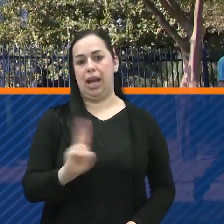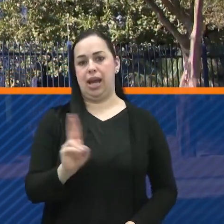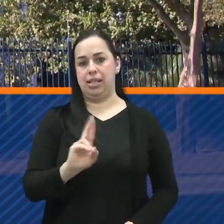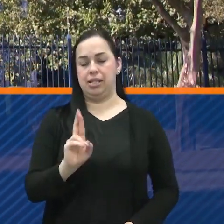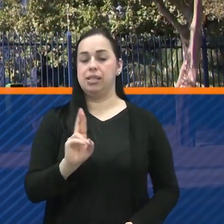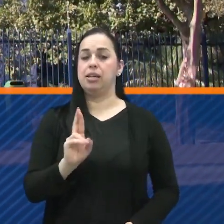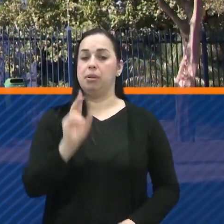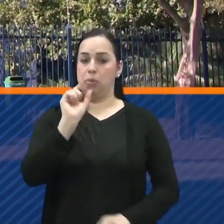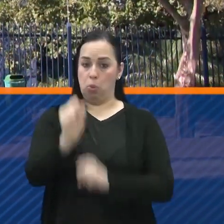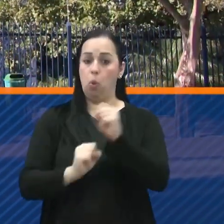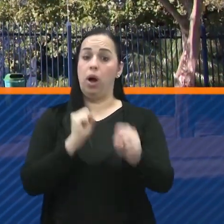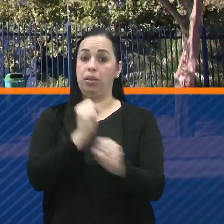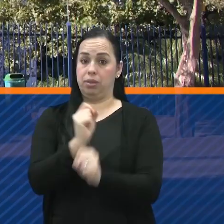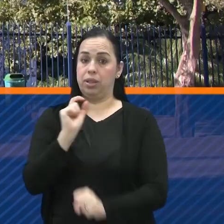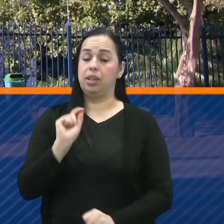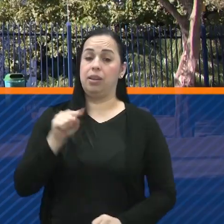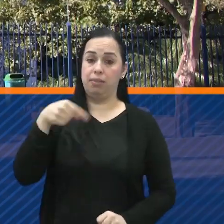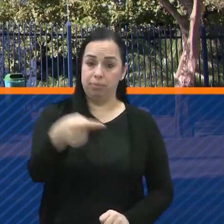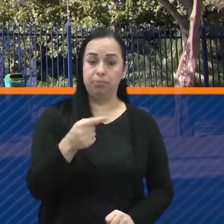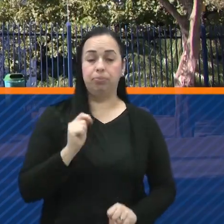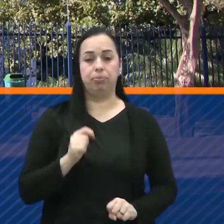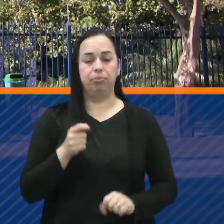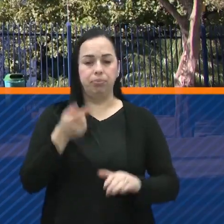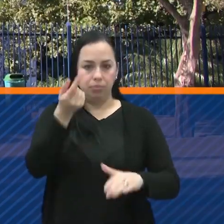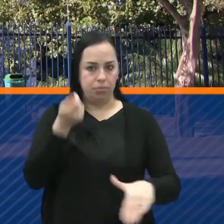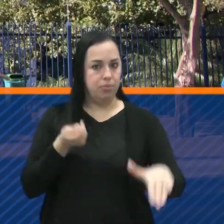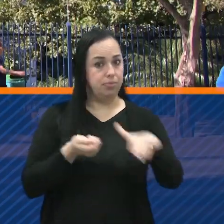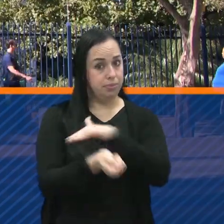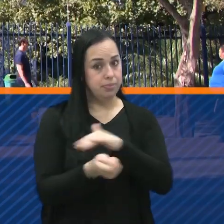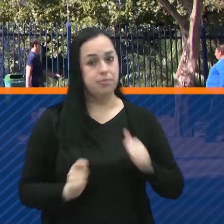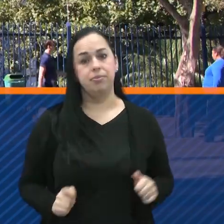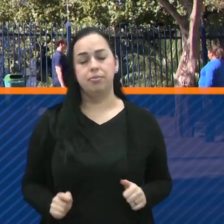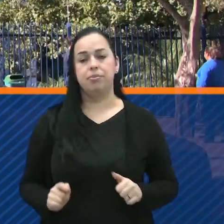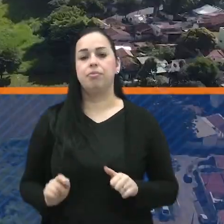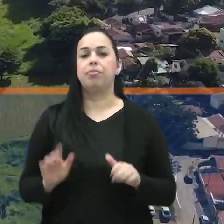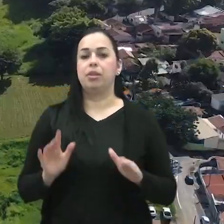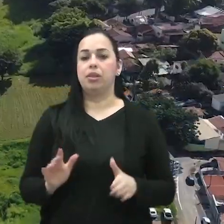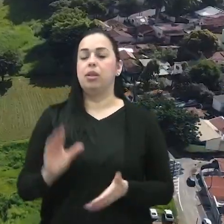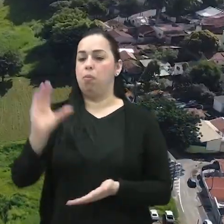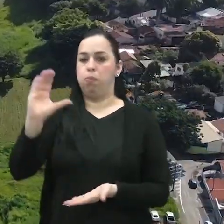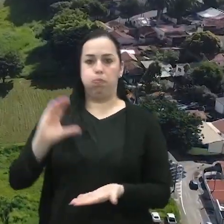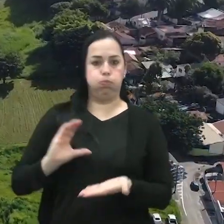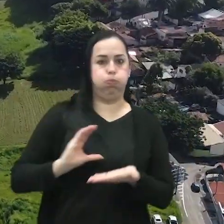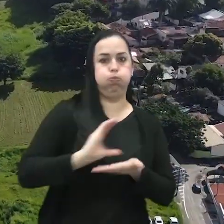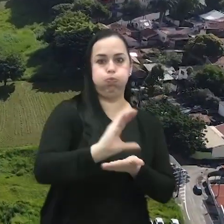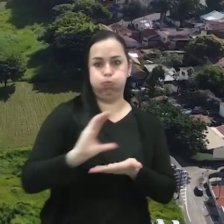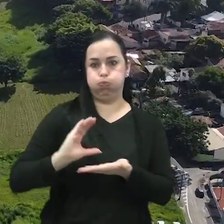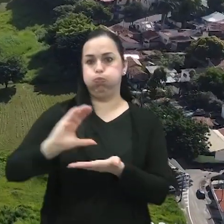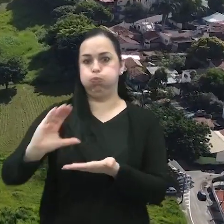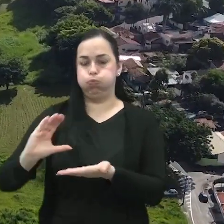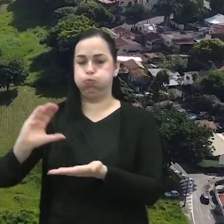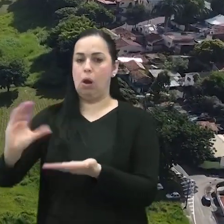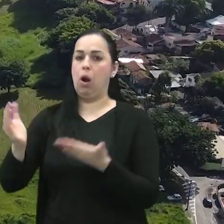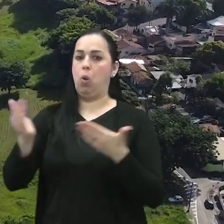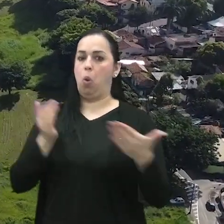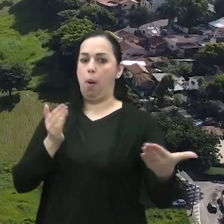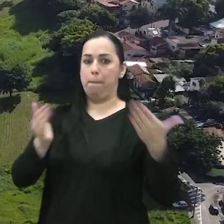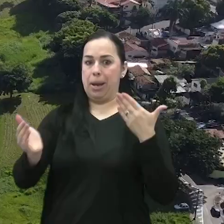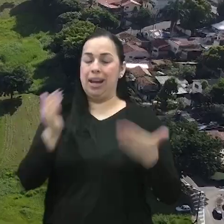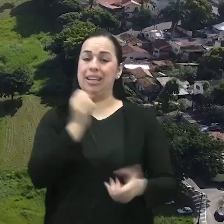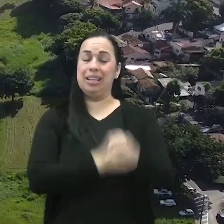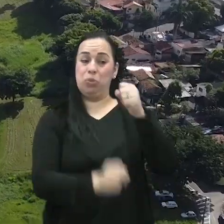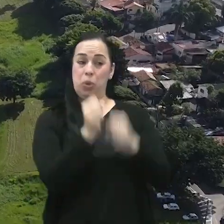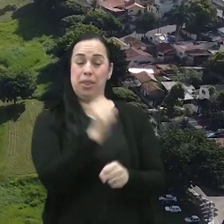e 384 milhões de reais para a cidade no ano que vem. Essa quantia é maior do que a prevista